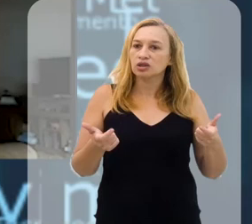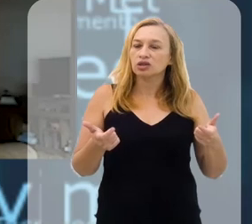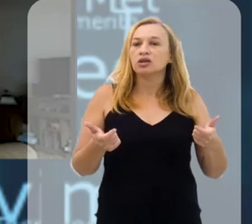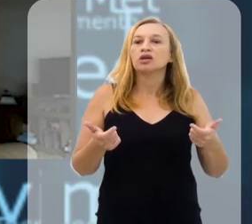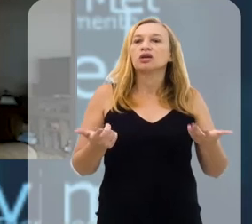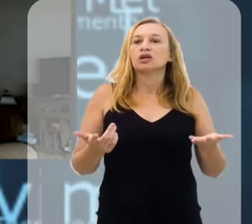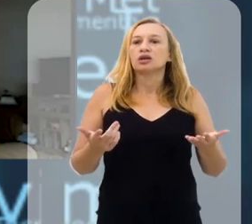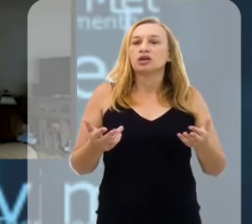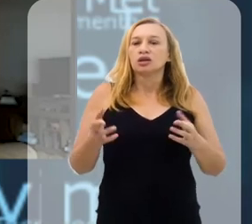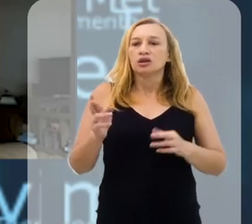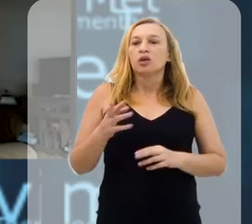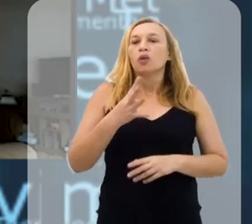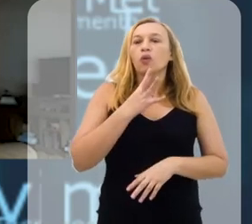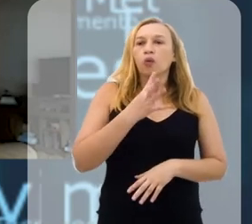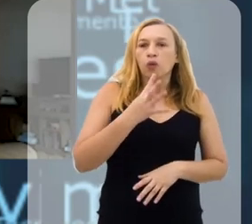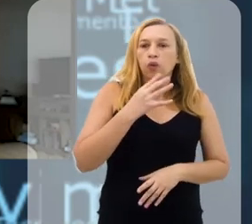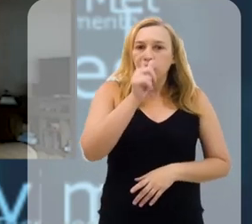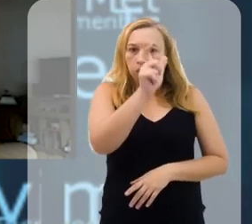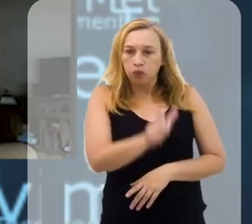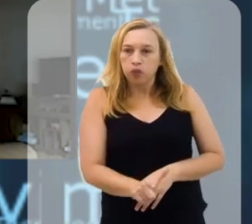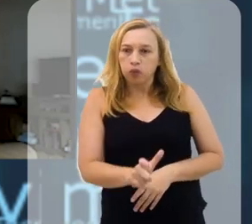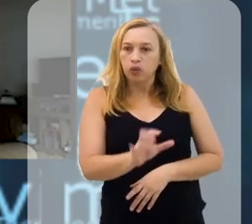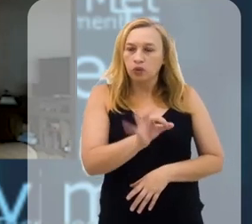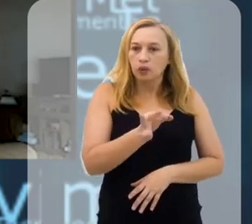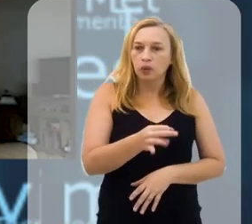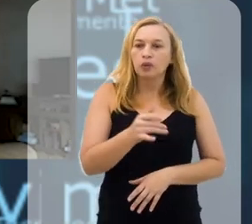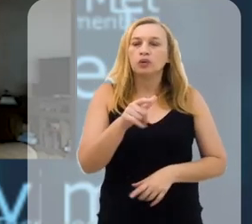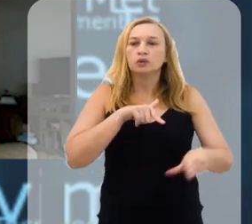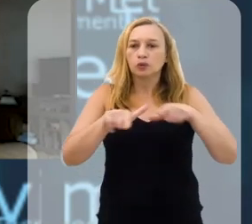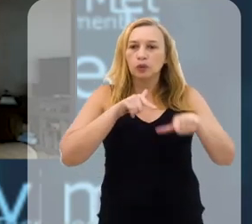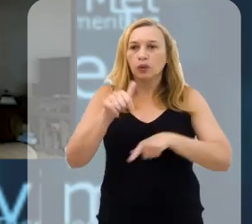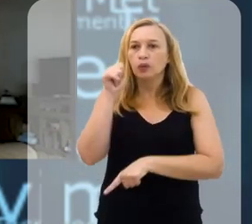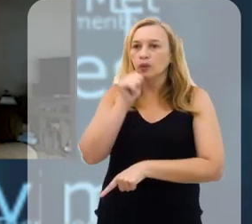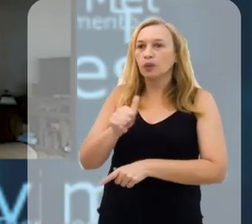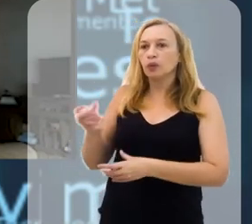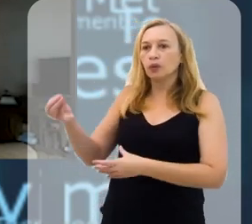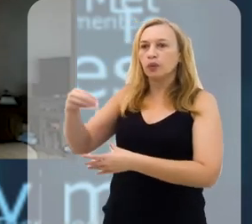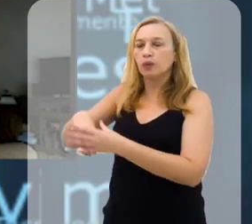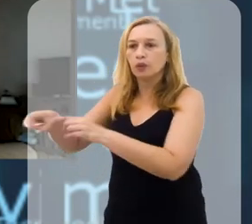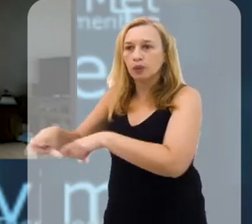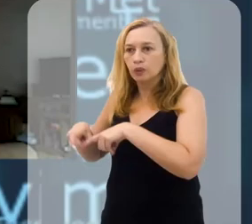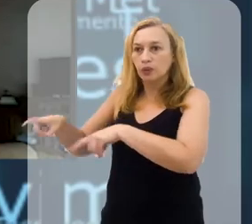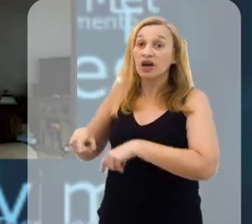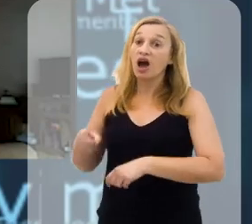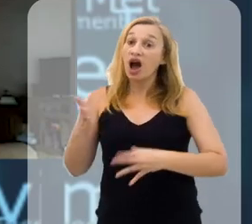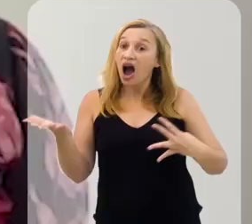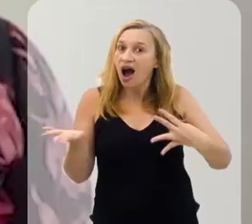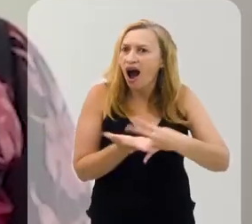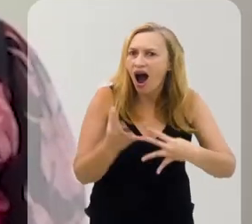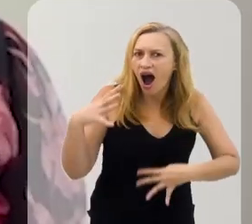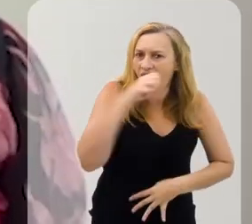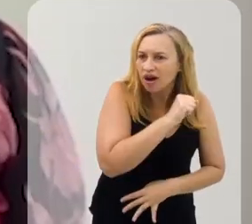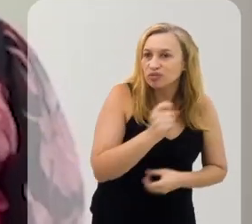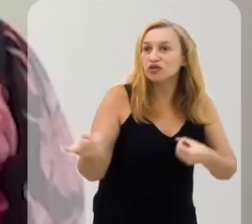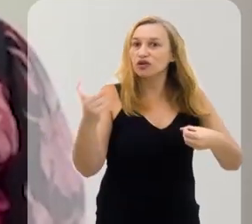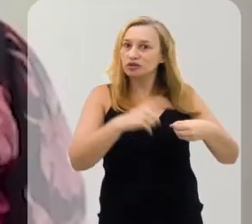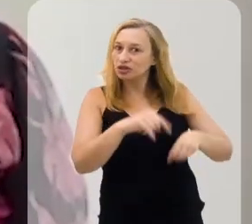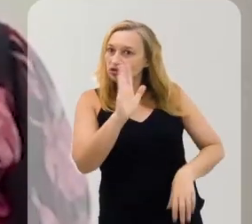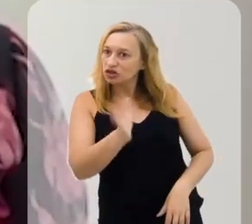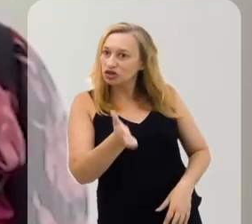intenso, que está relacionado ao reconhecimento efetivo do trabalho das mulheres na área rural. A gente vai